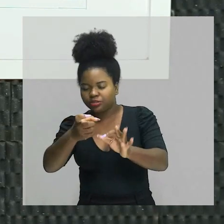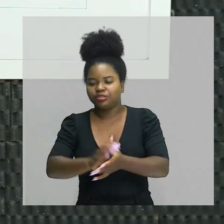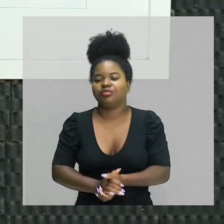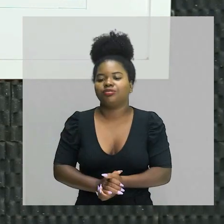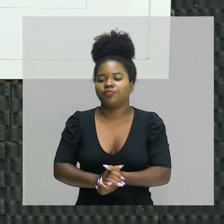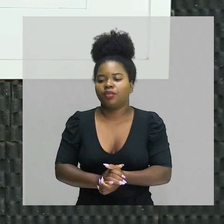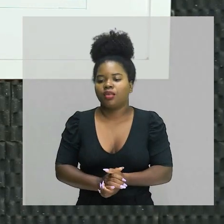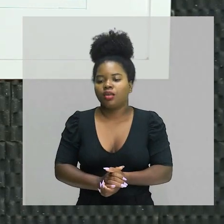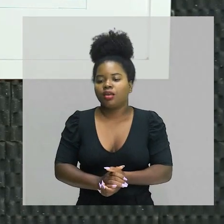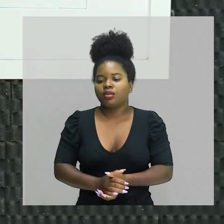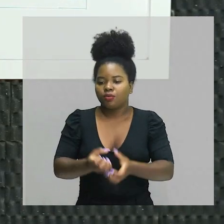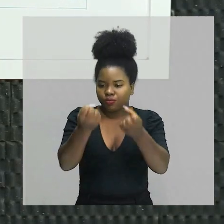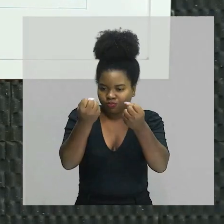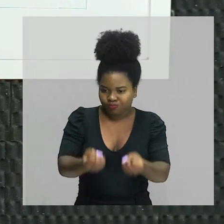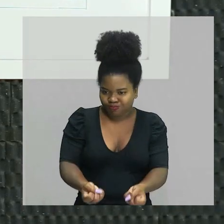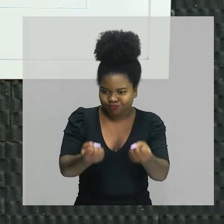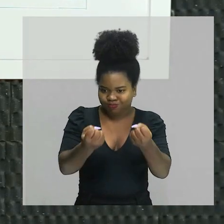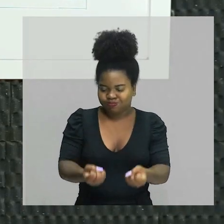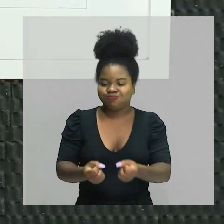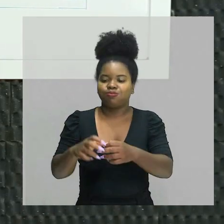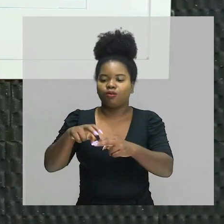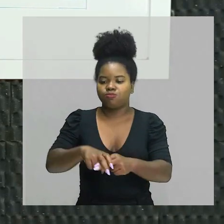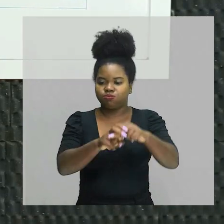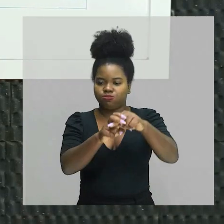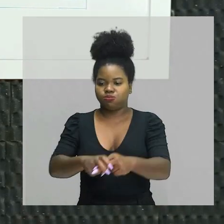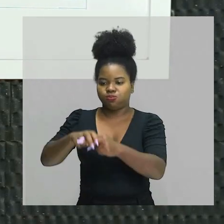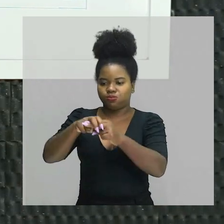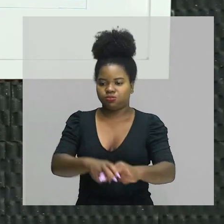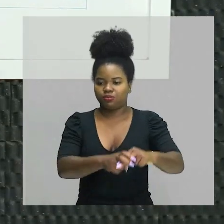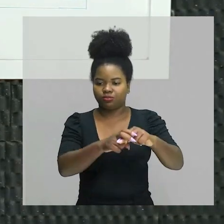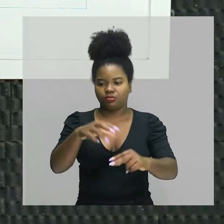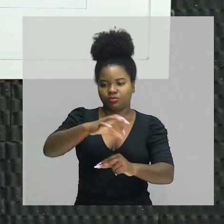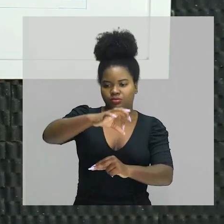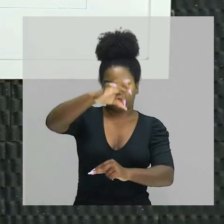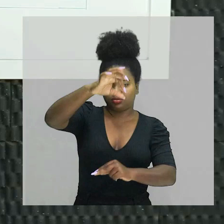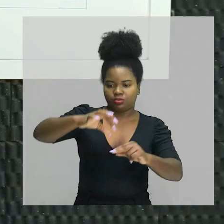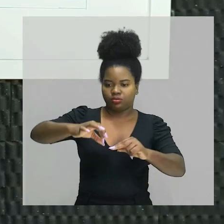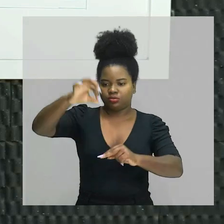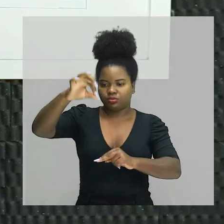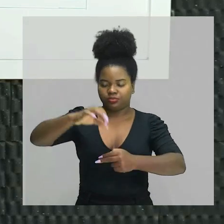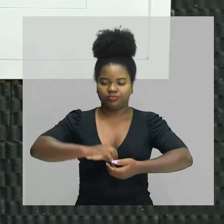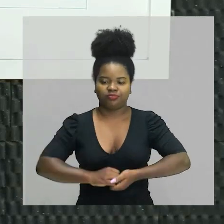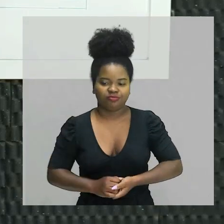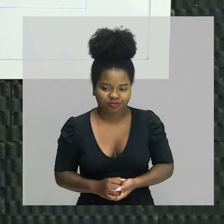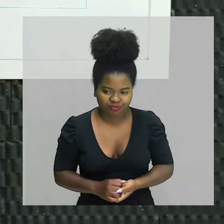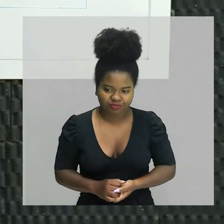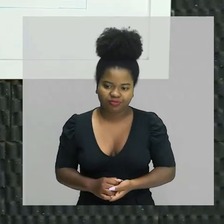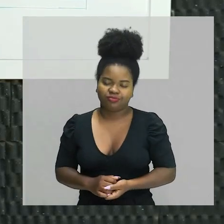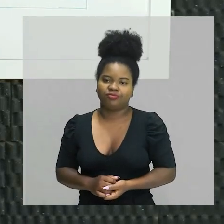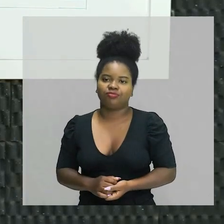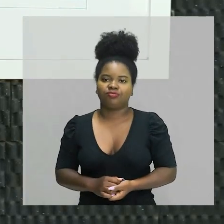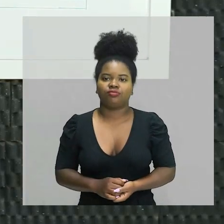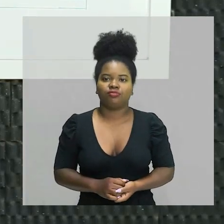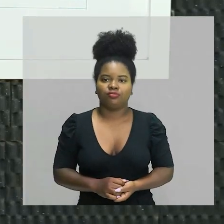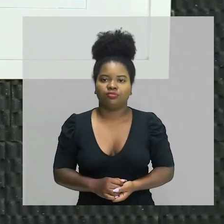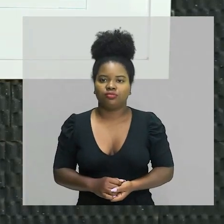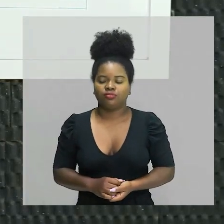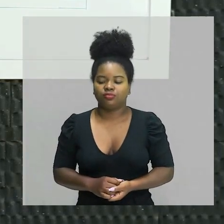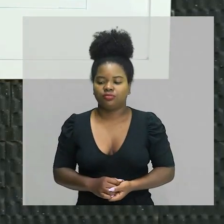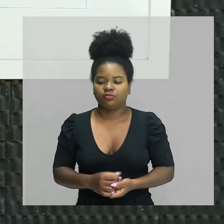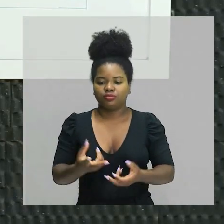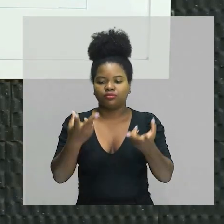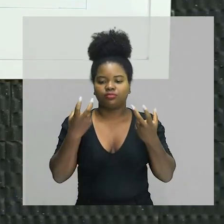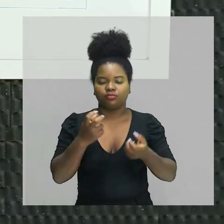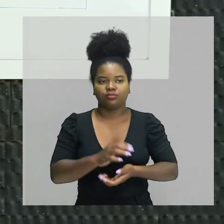corrente que sustenta esse balanço, tá? Fiz a questão olhando frontalmente a estrutura, né? Então,